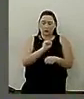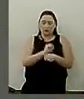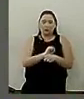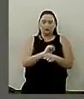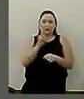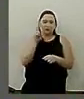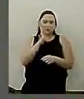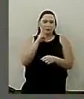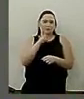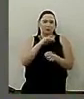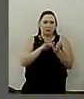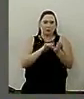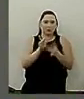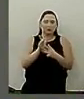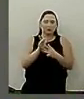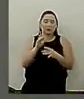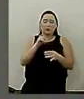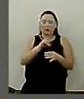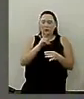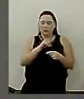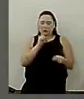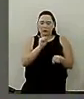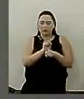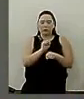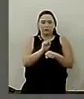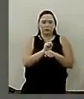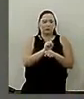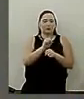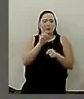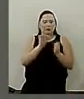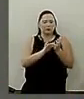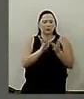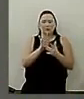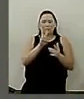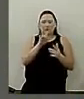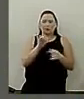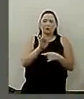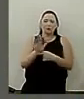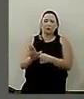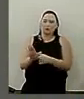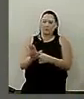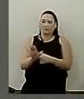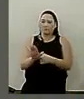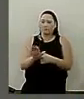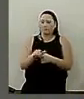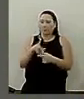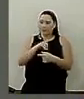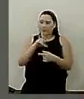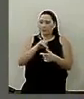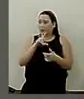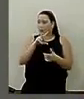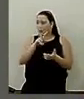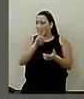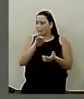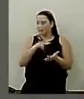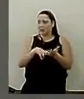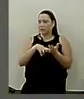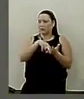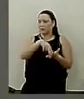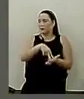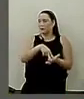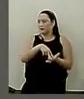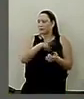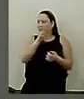Jesus, eles pedem de forma desesperada, e o Senhor Jesus calmamente se levanta e